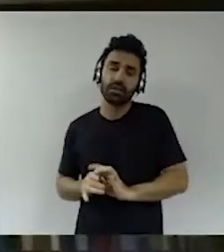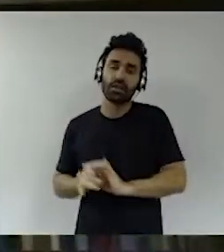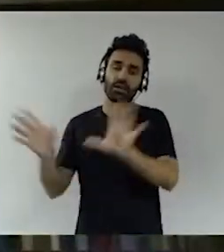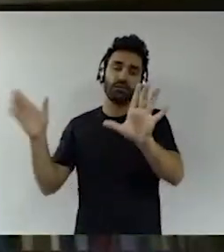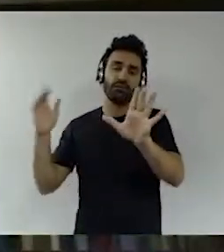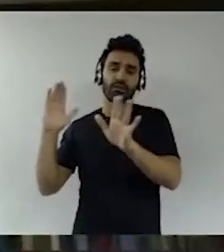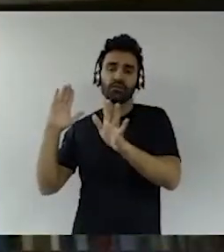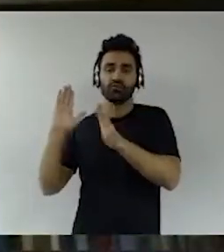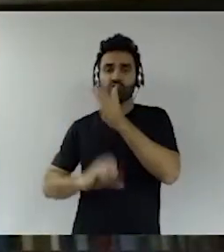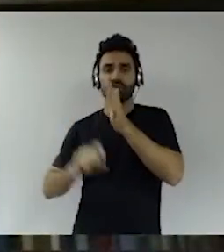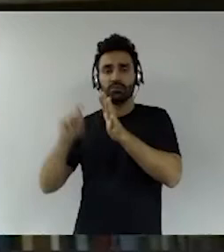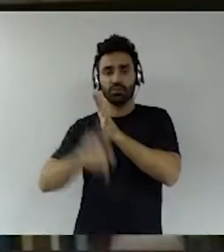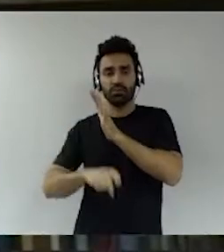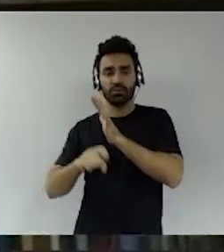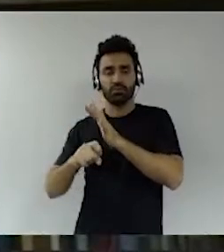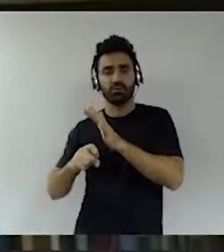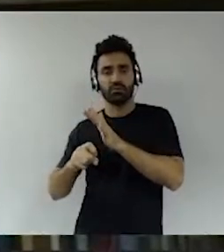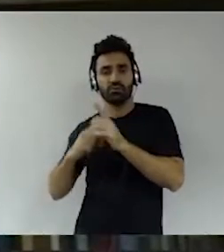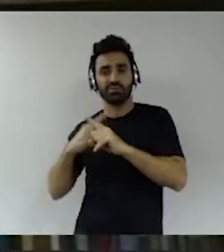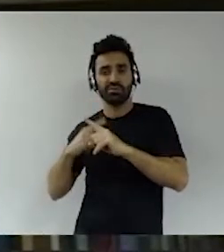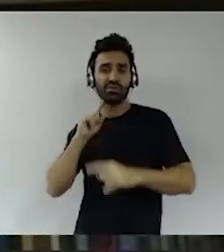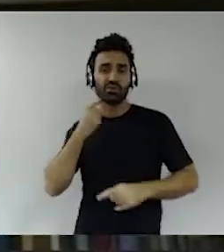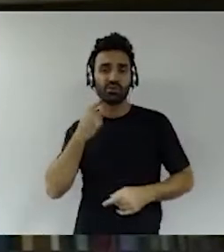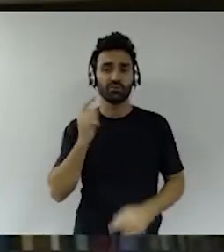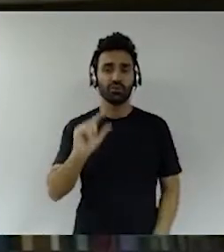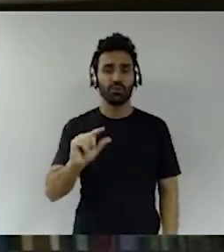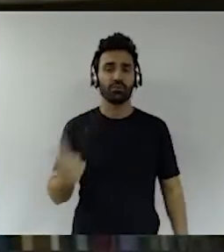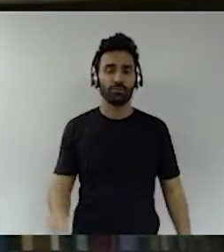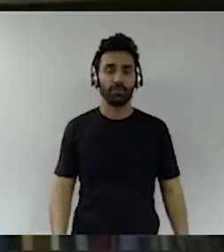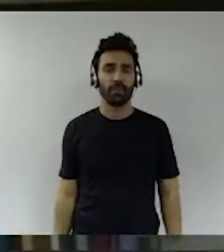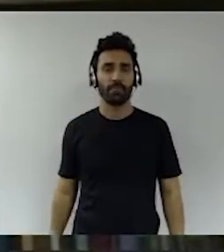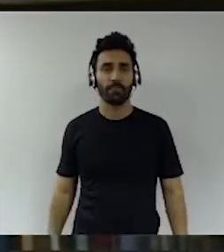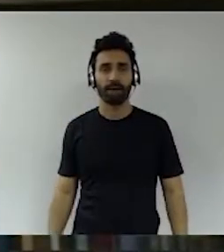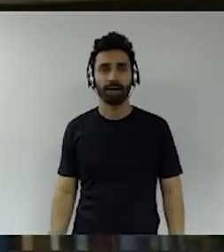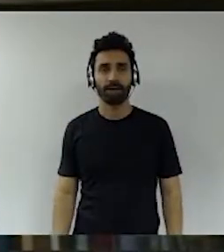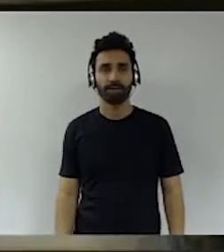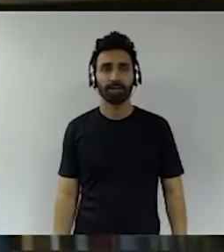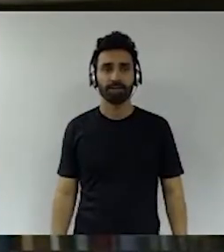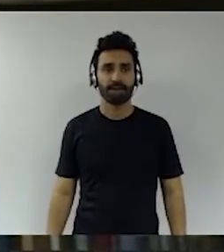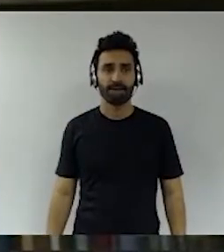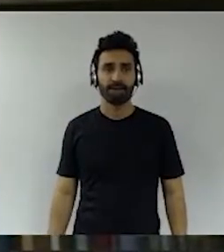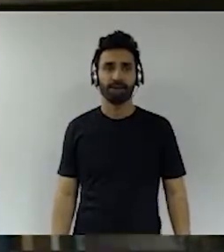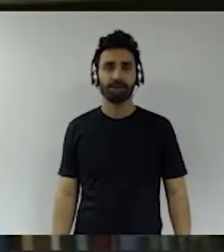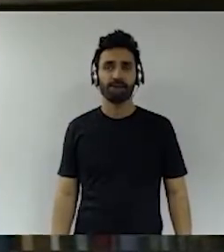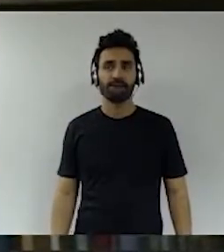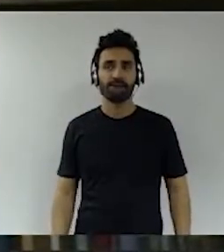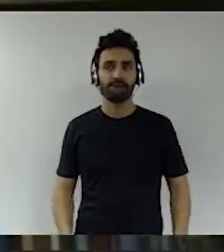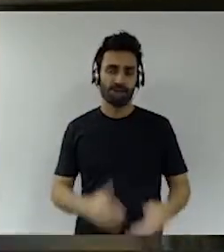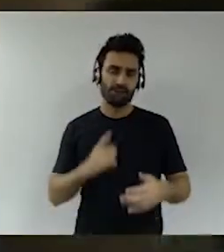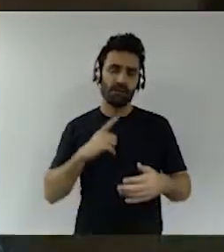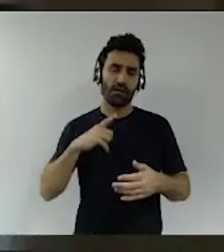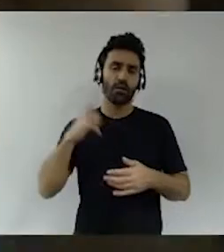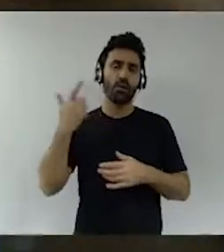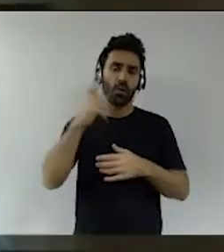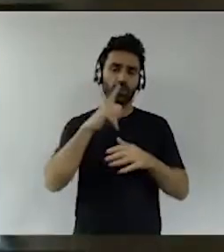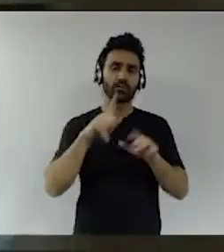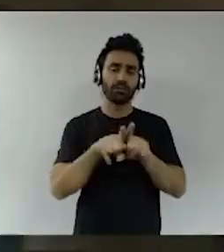mesmo resultado, mas que polua menos ou até seja não poluente. Então, é uma função. Há outras, como, por